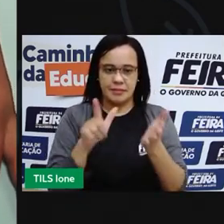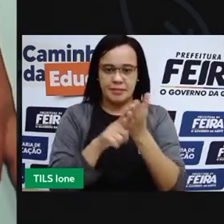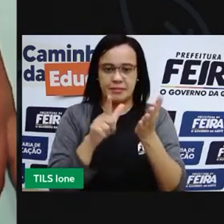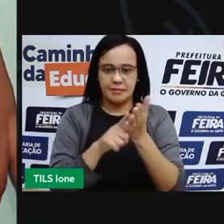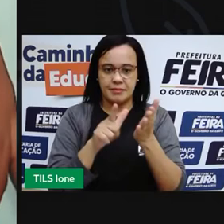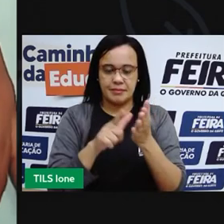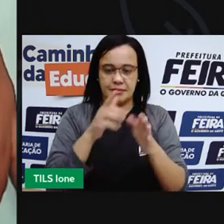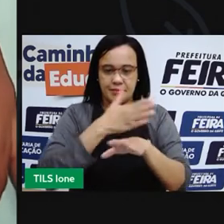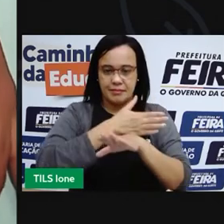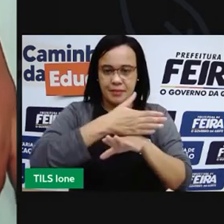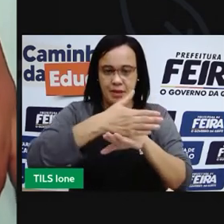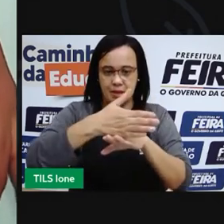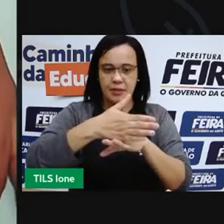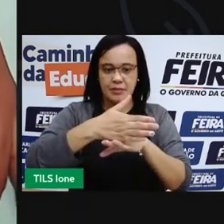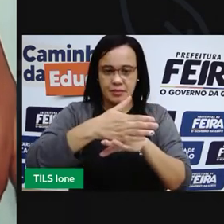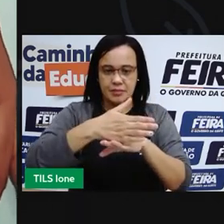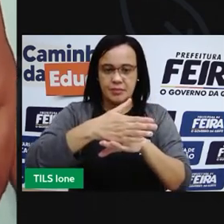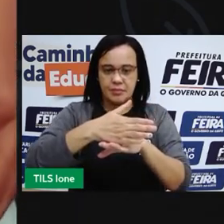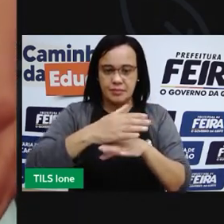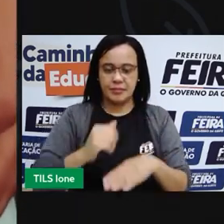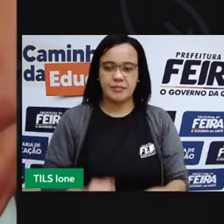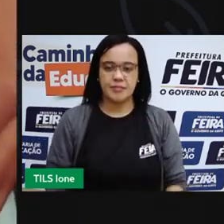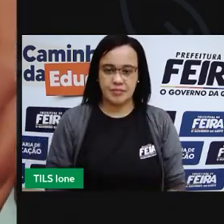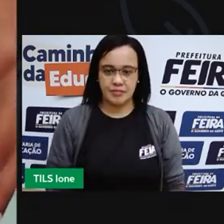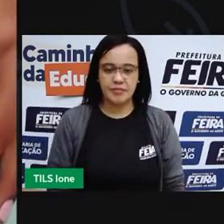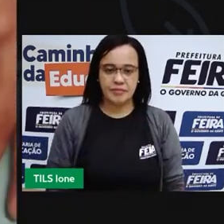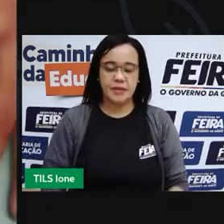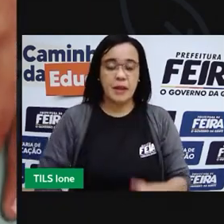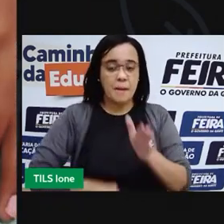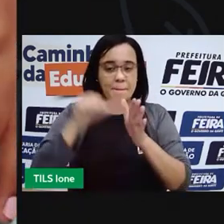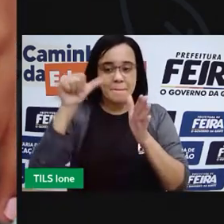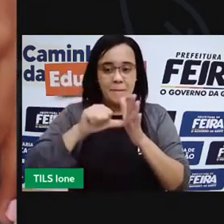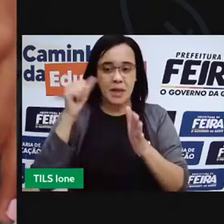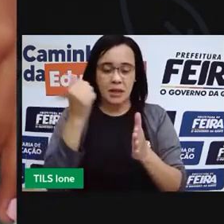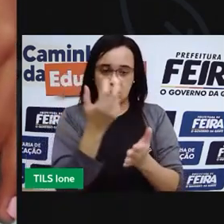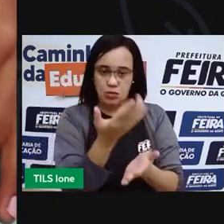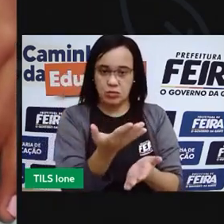ofício e trazer aqui, ó, para o...